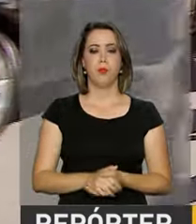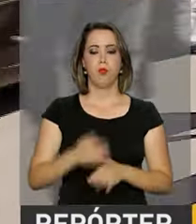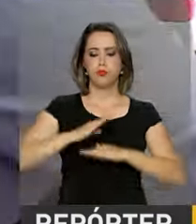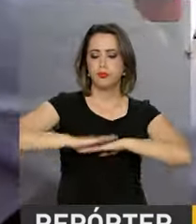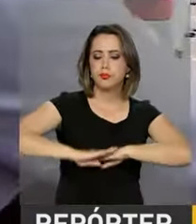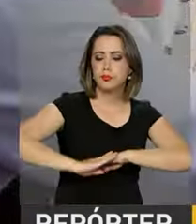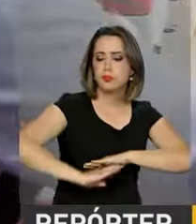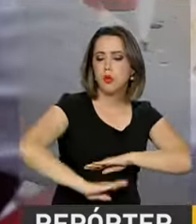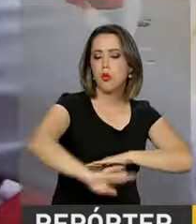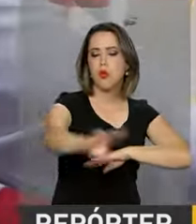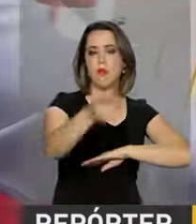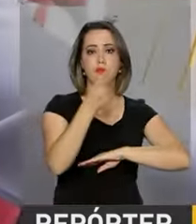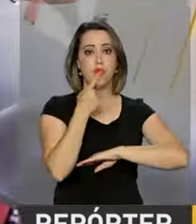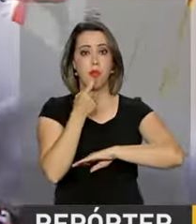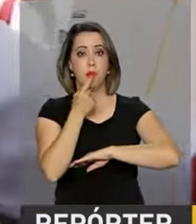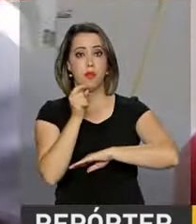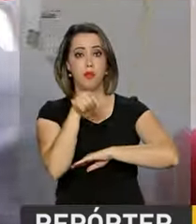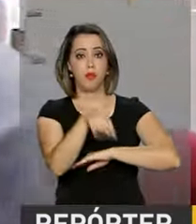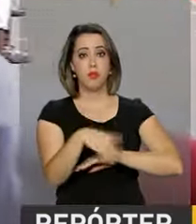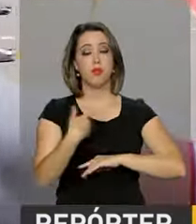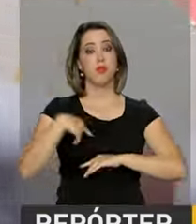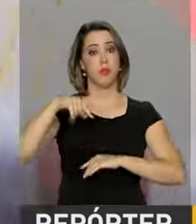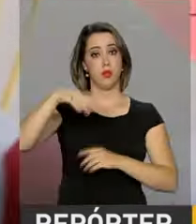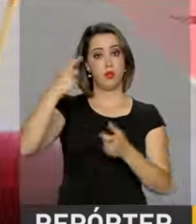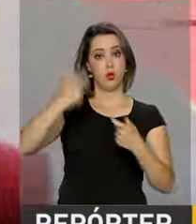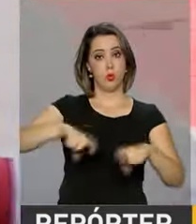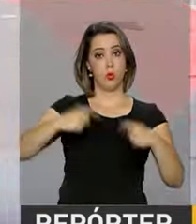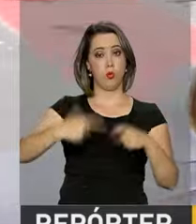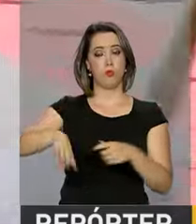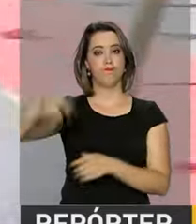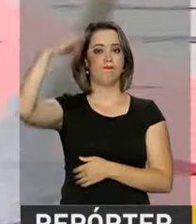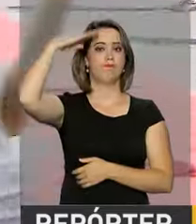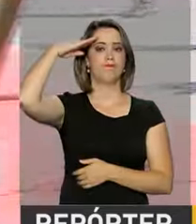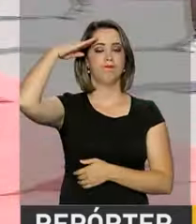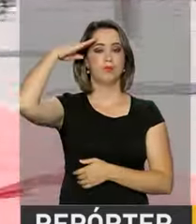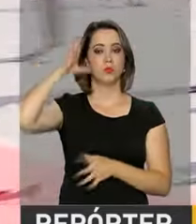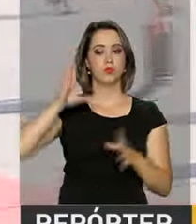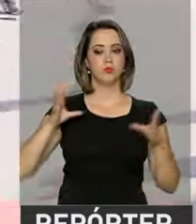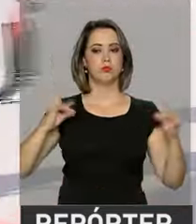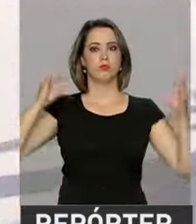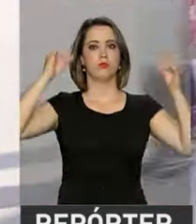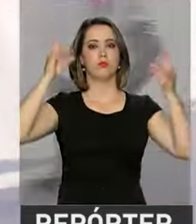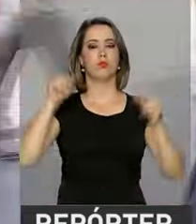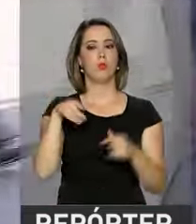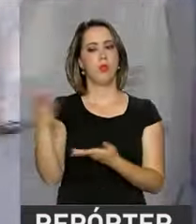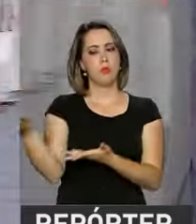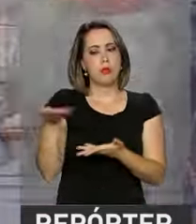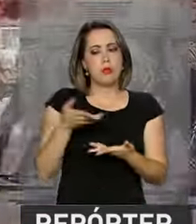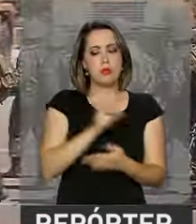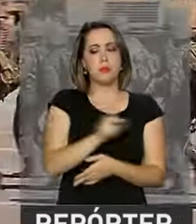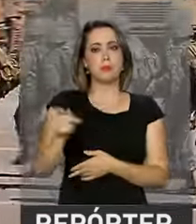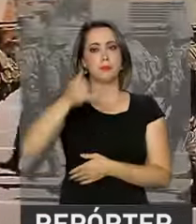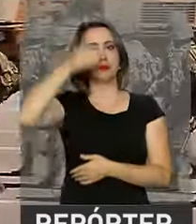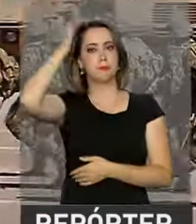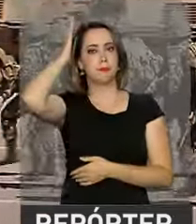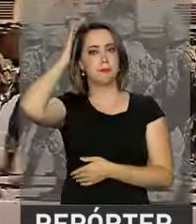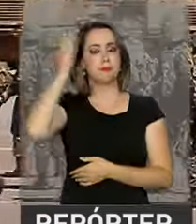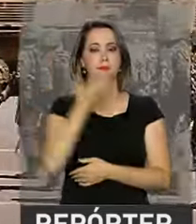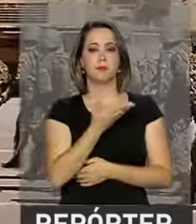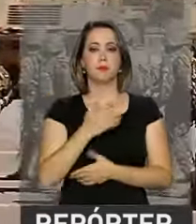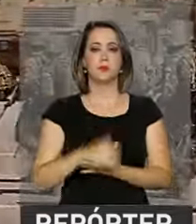Tapete vermelho no quartel-general do setor militar urbano em Brasília para receber o presidente Michel Temer.